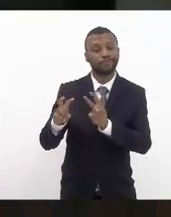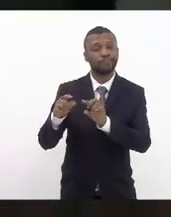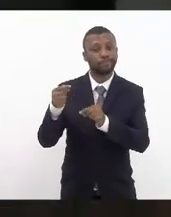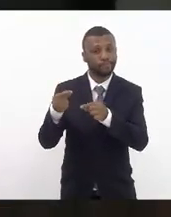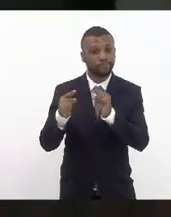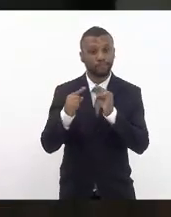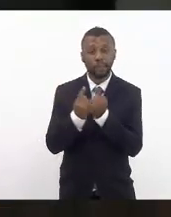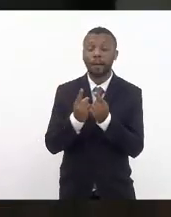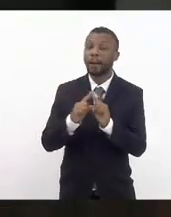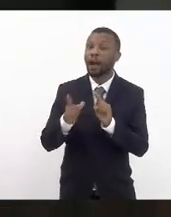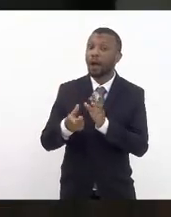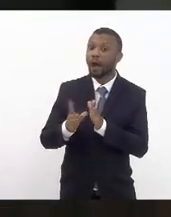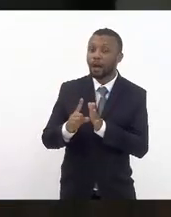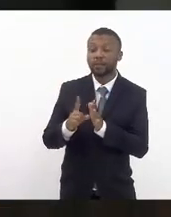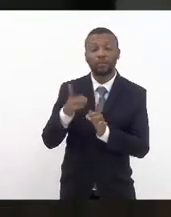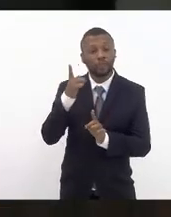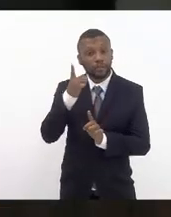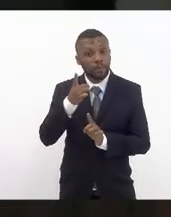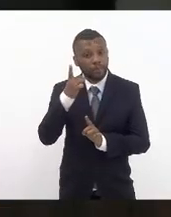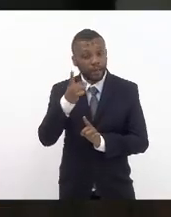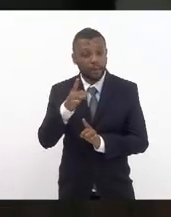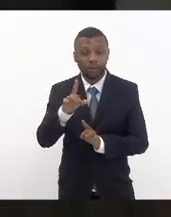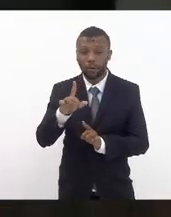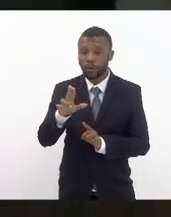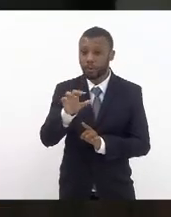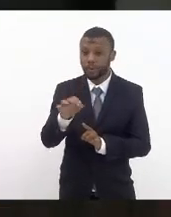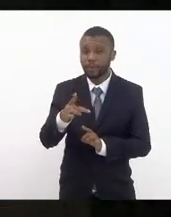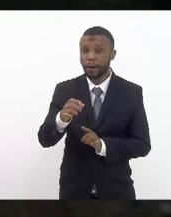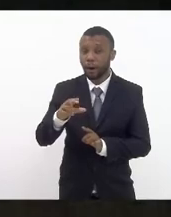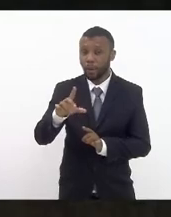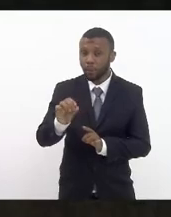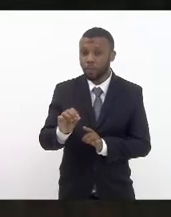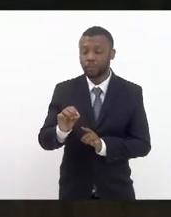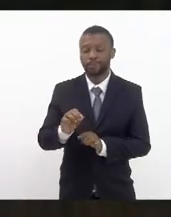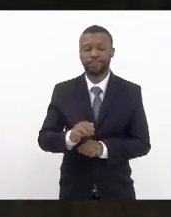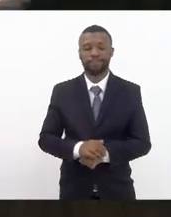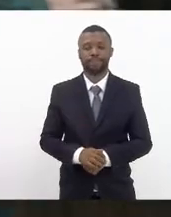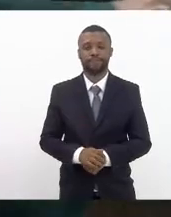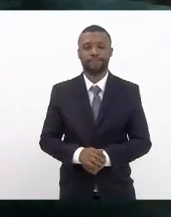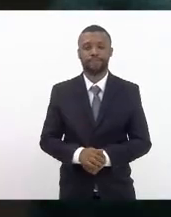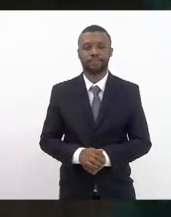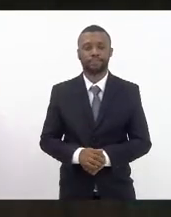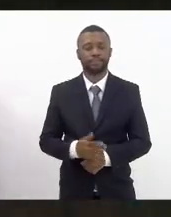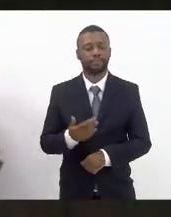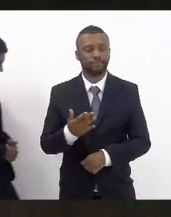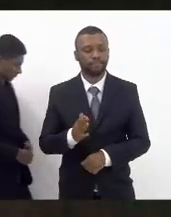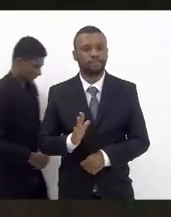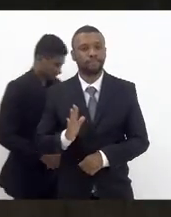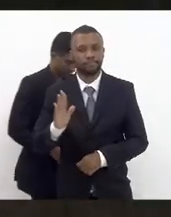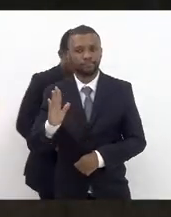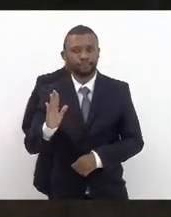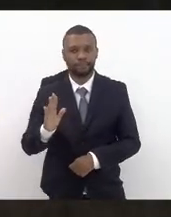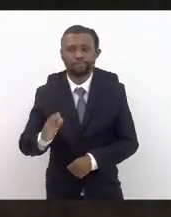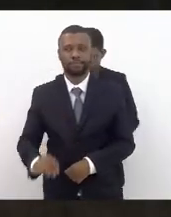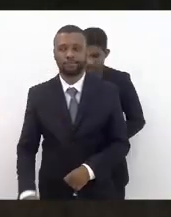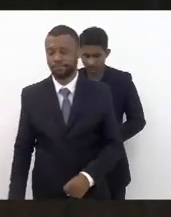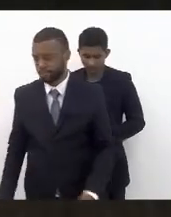Antes, porém, deputado Luiz Paulo, questão de ordem. Senhor presidente, vai ter